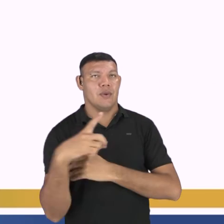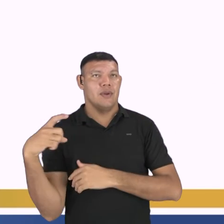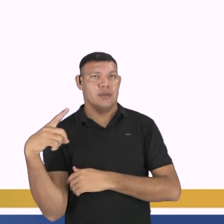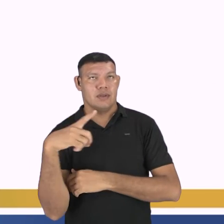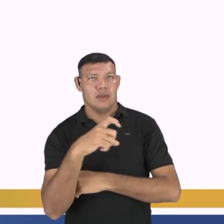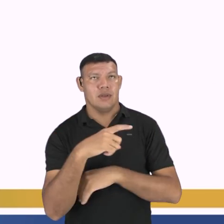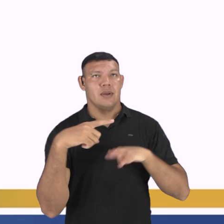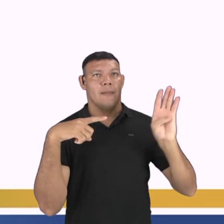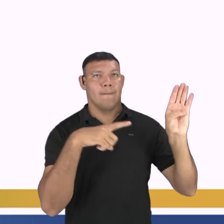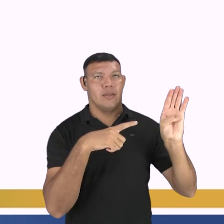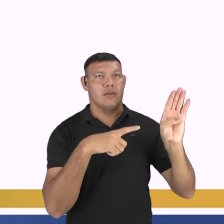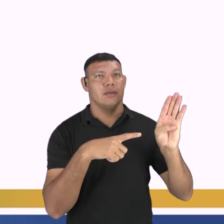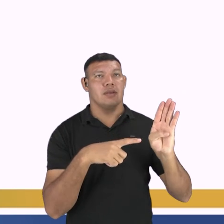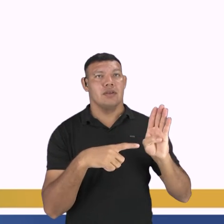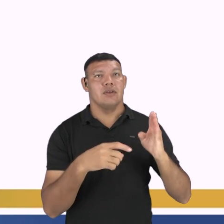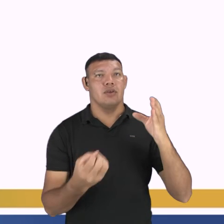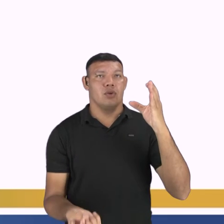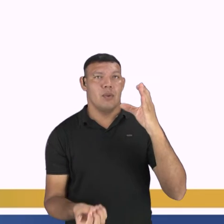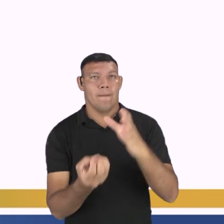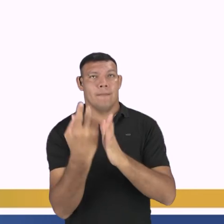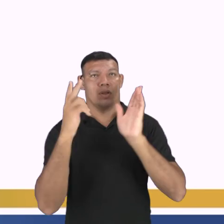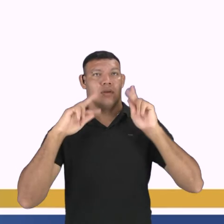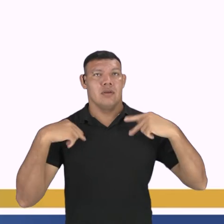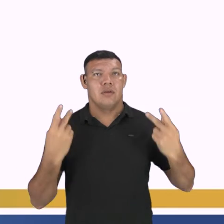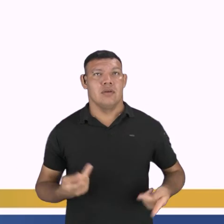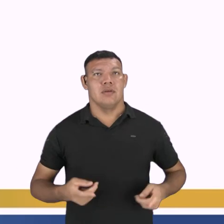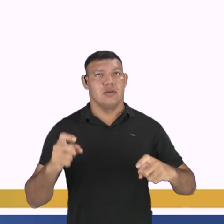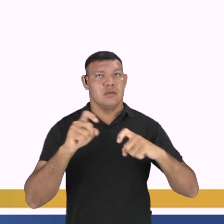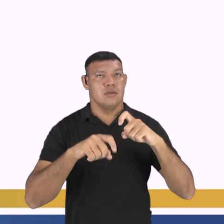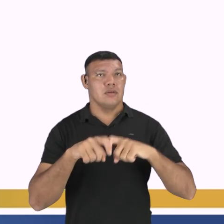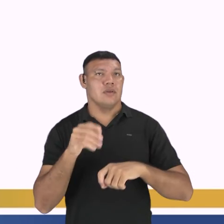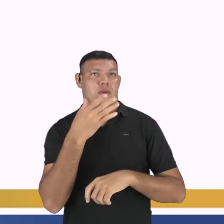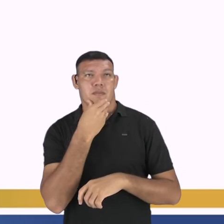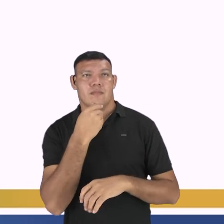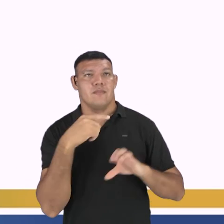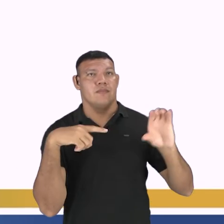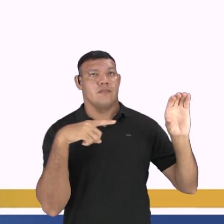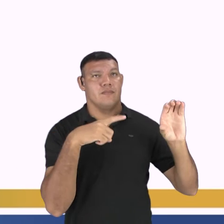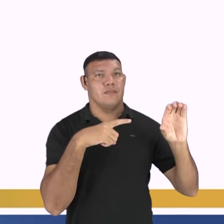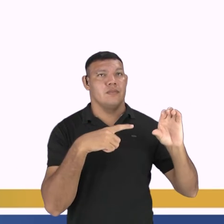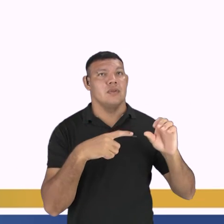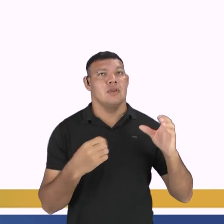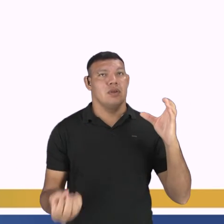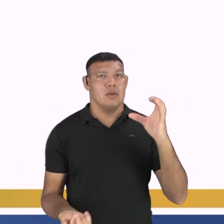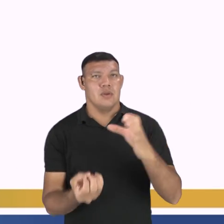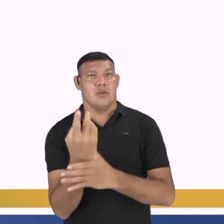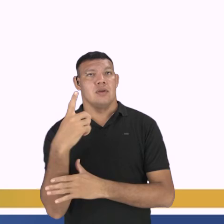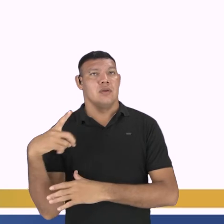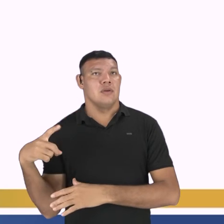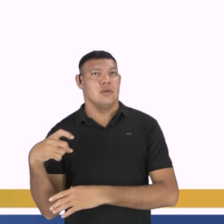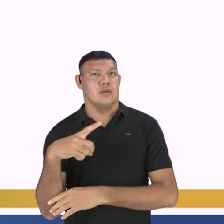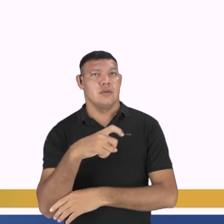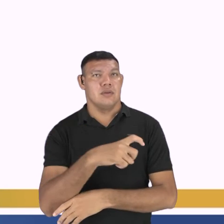masculino. Letra C, produzir espermatozoides. Letra D, produzir hormônios